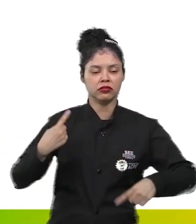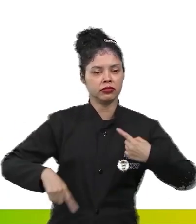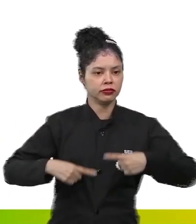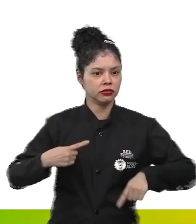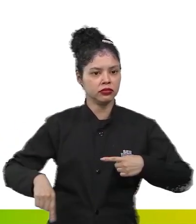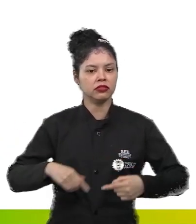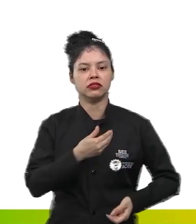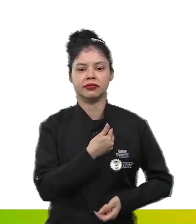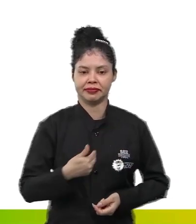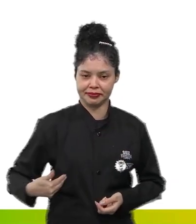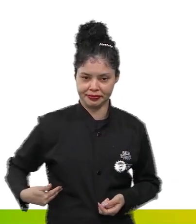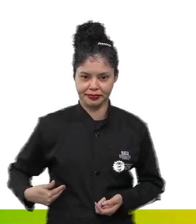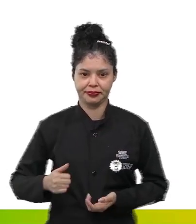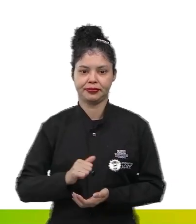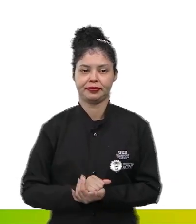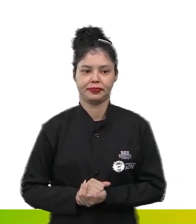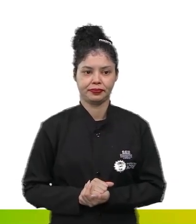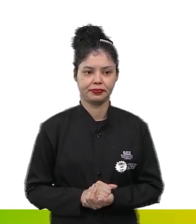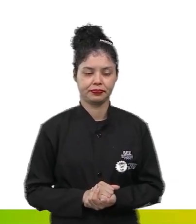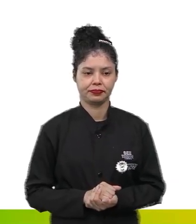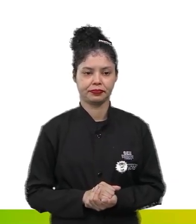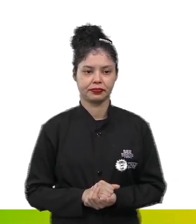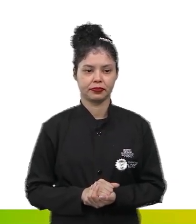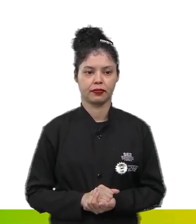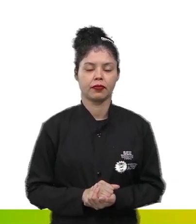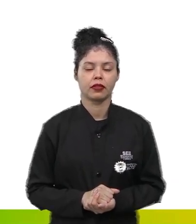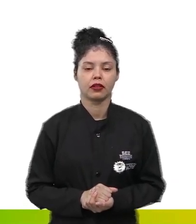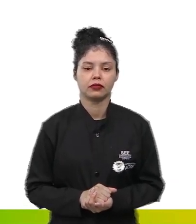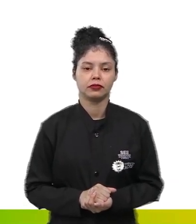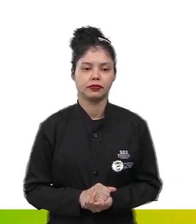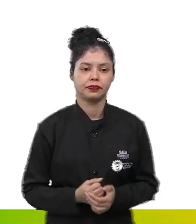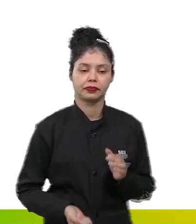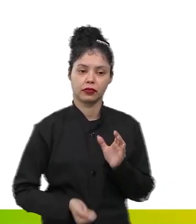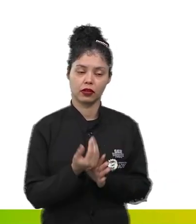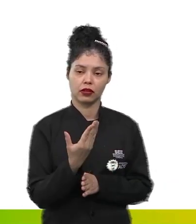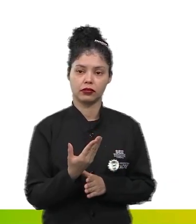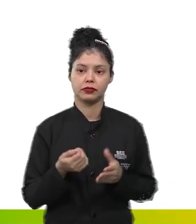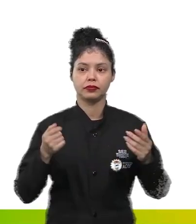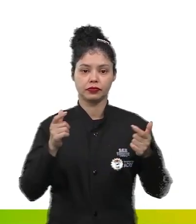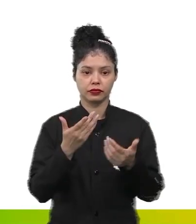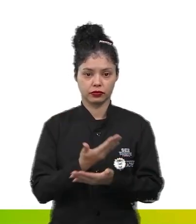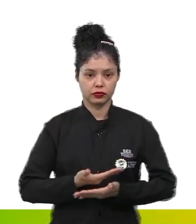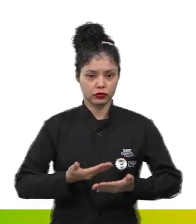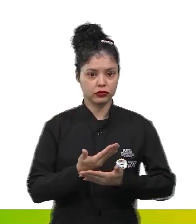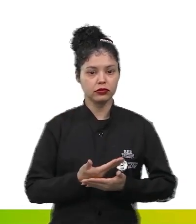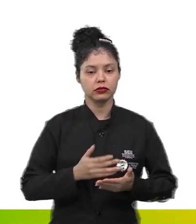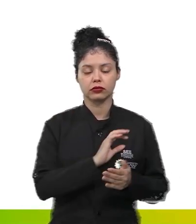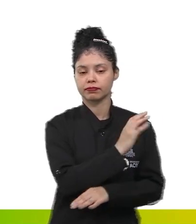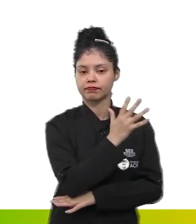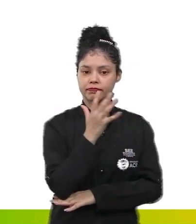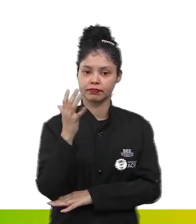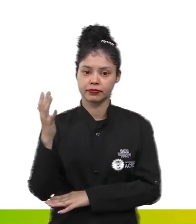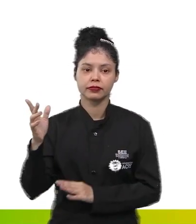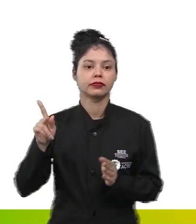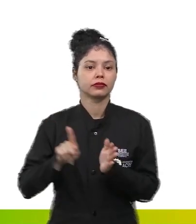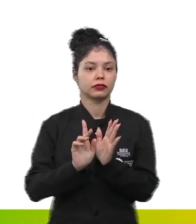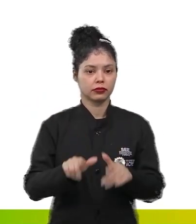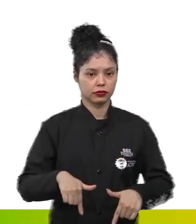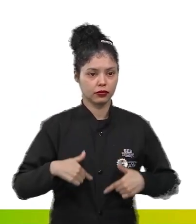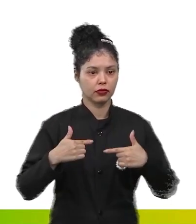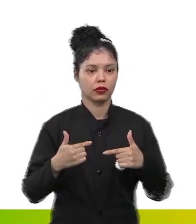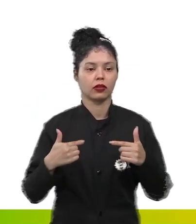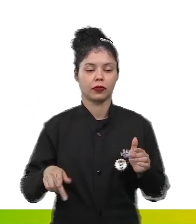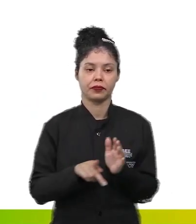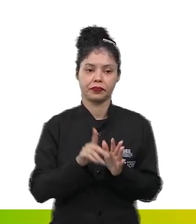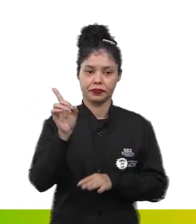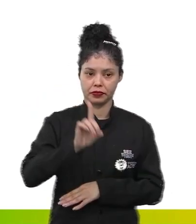ter acesso a políticas públicas. A criação das reservas extrativistas e a luta dos seringueiros